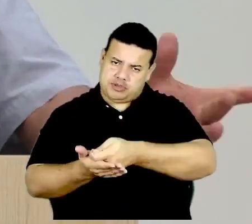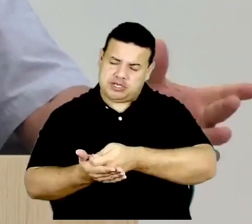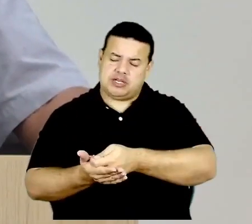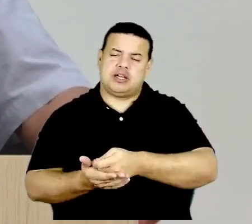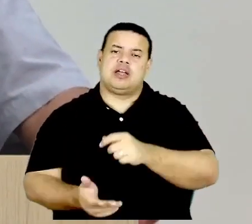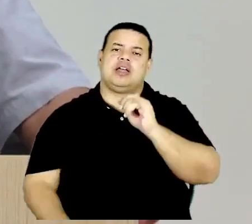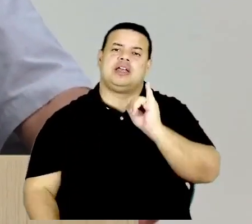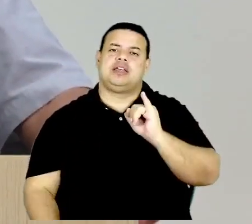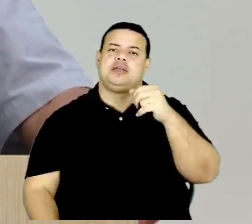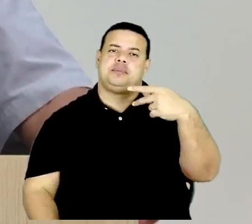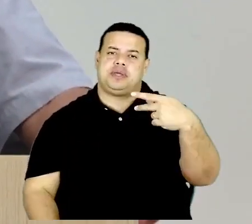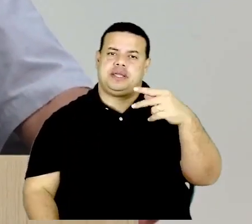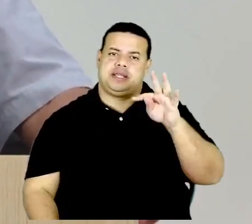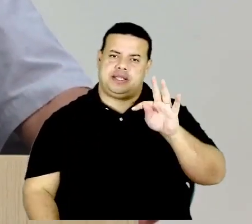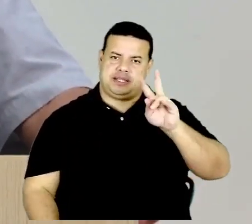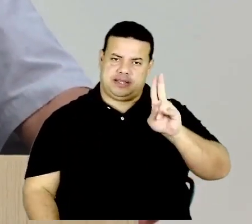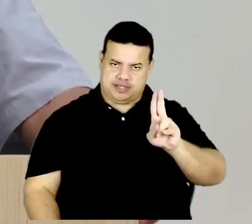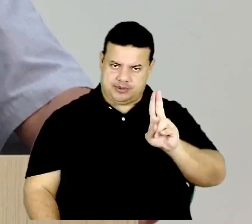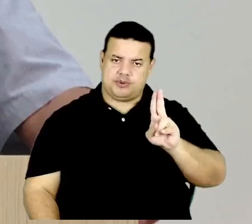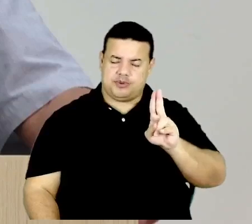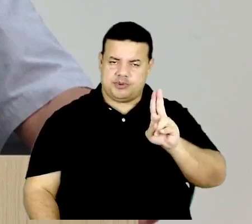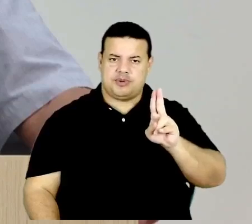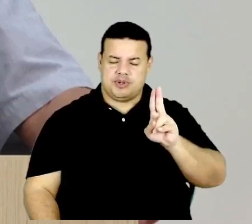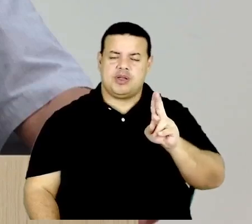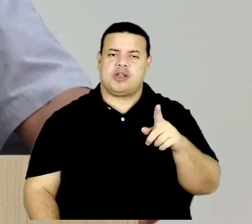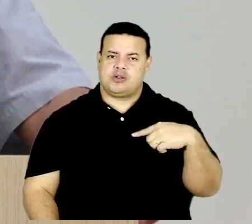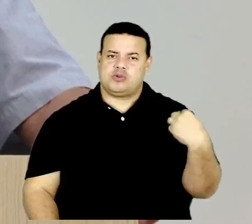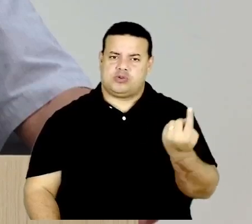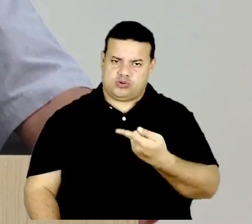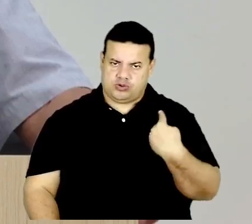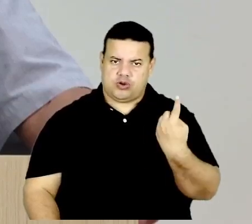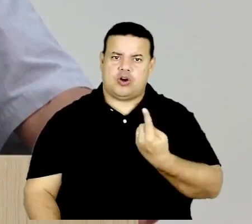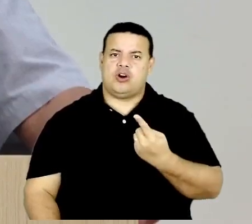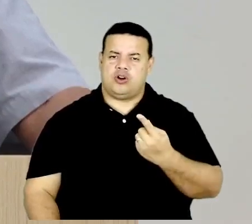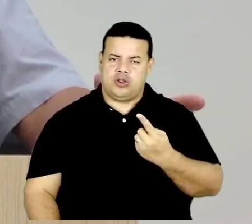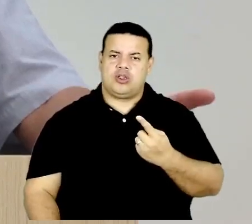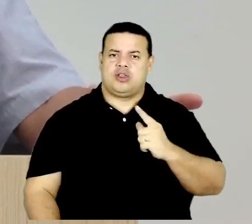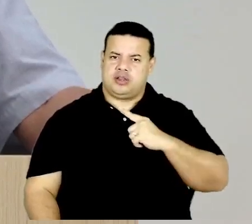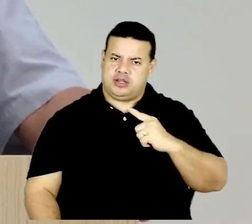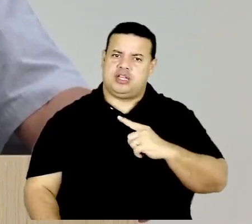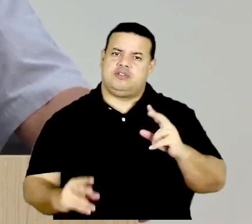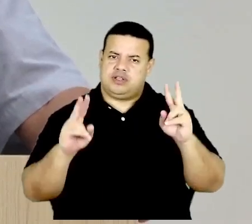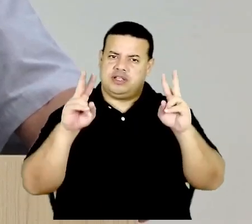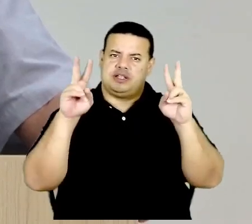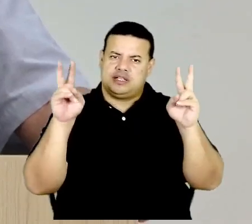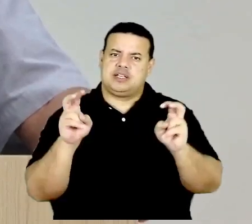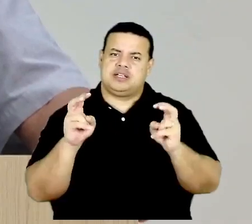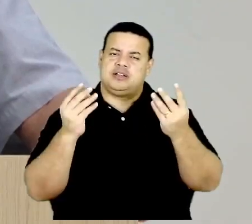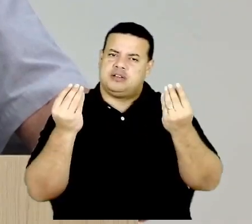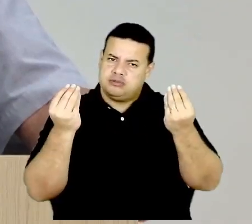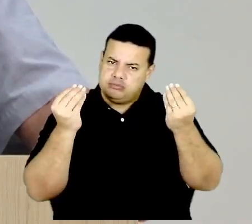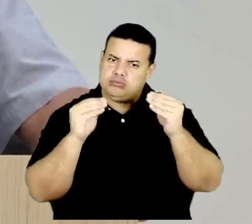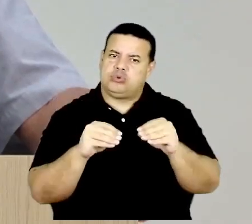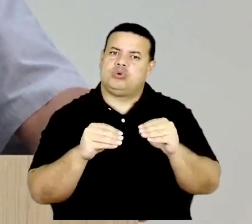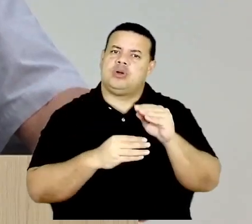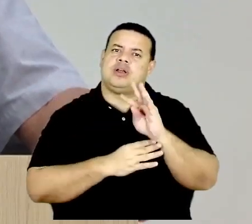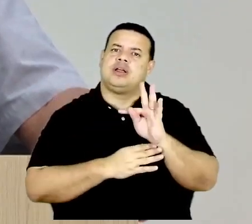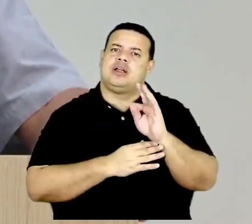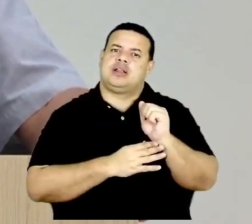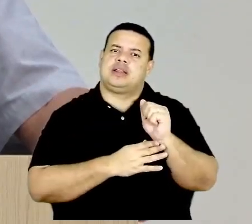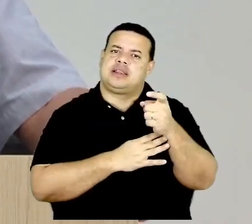nós tivemos aí essa questão da inserção de mais essa taxa da coleta de